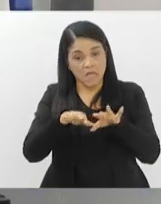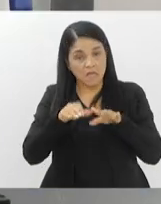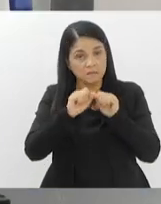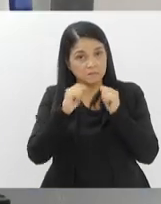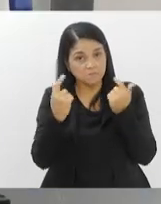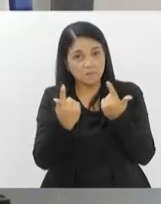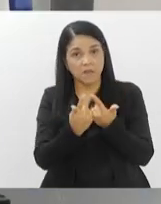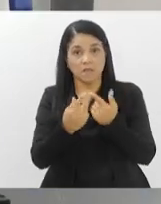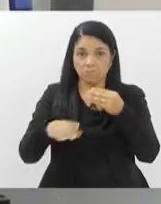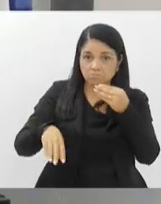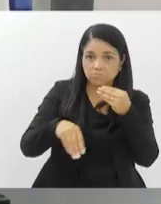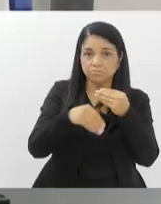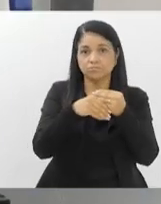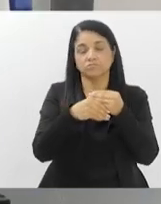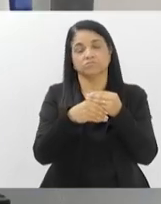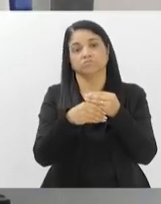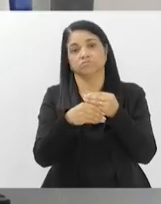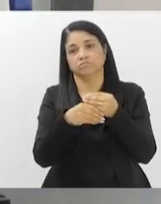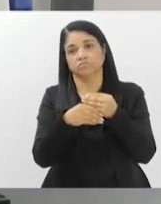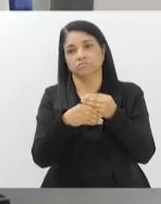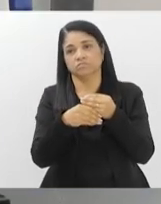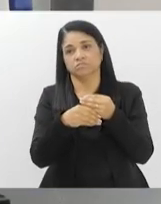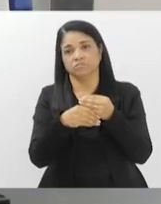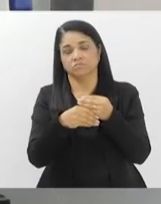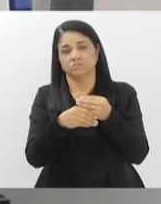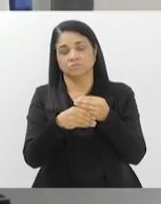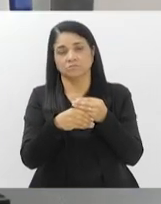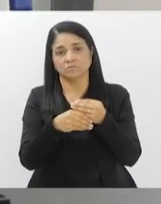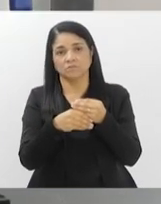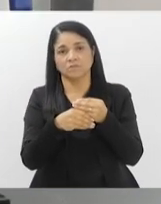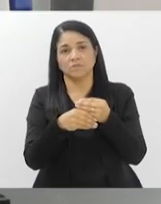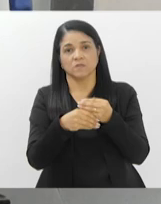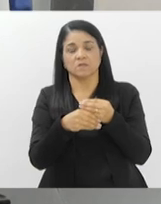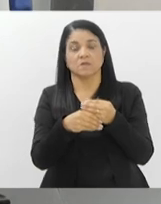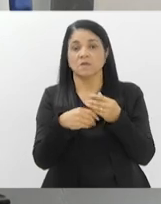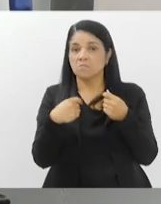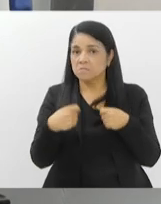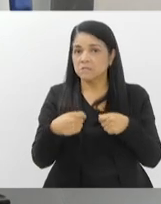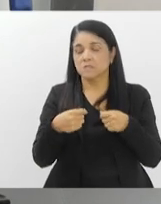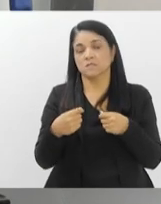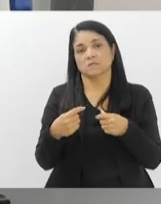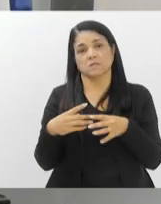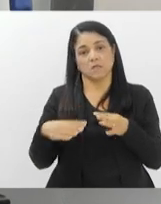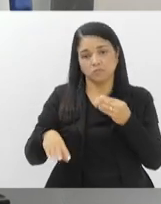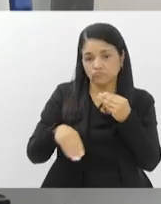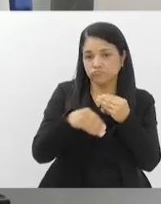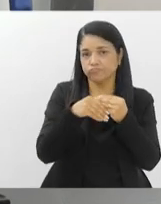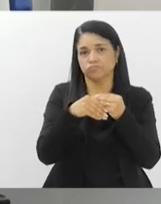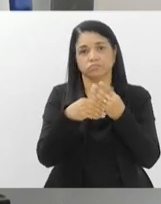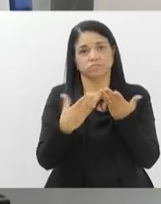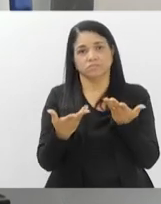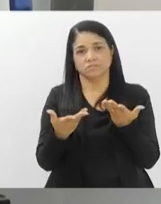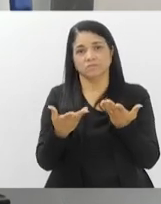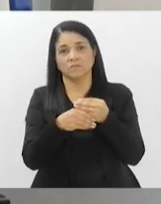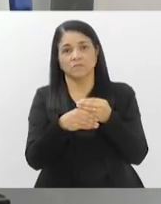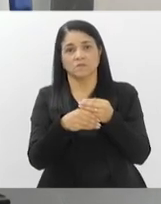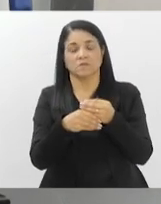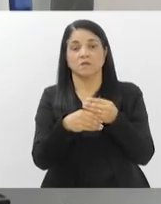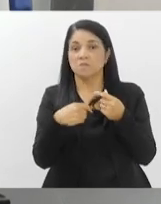Assembleia Legislativa. Uma coisa não desvincula da outra. Lógico. Muito bem